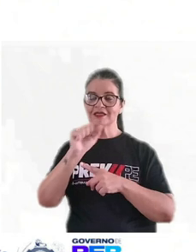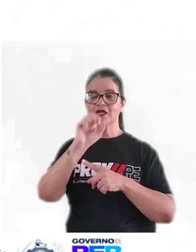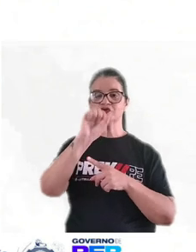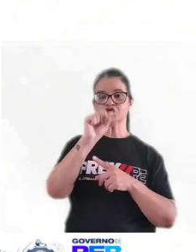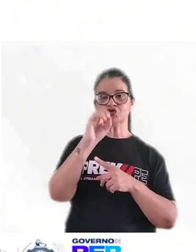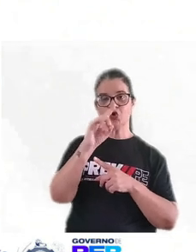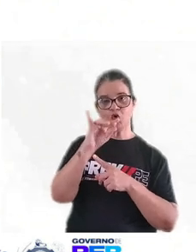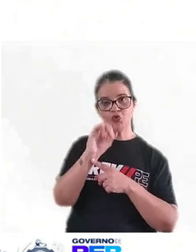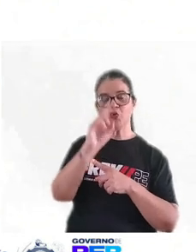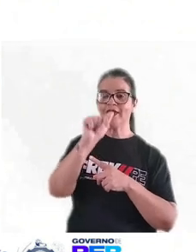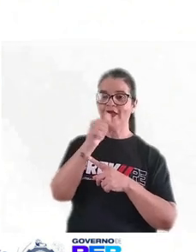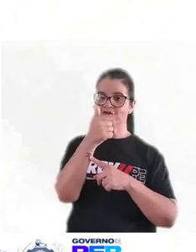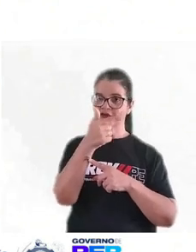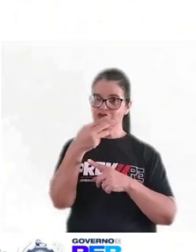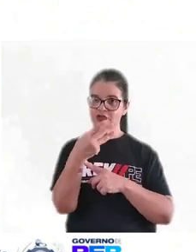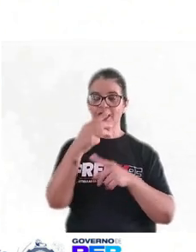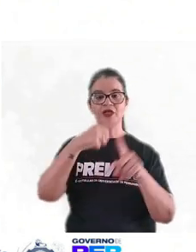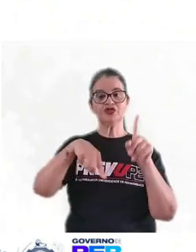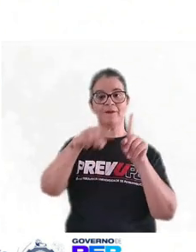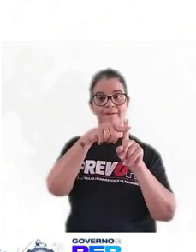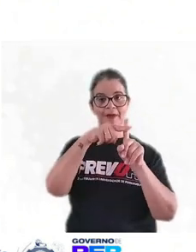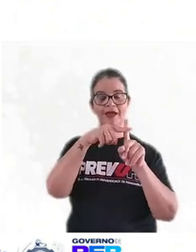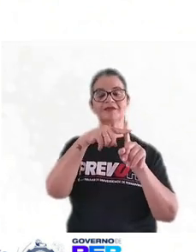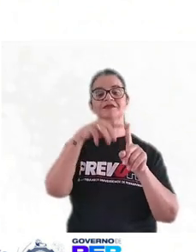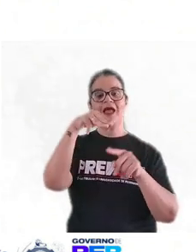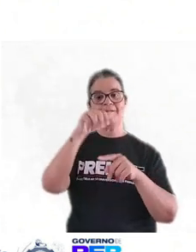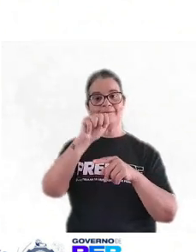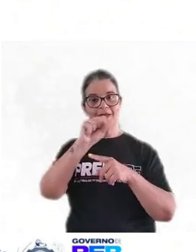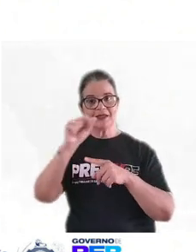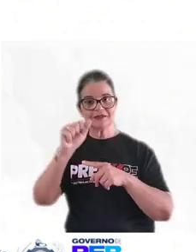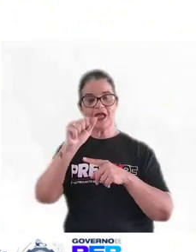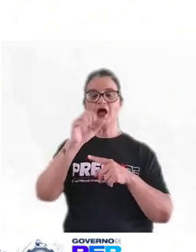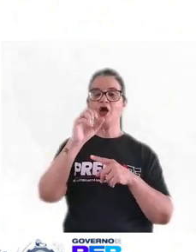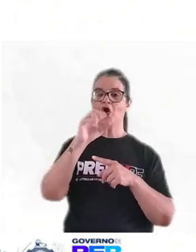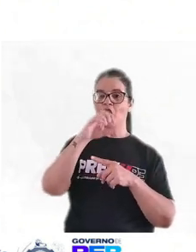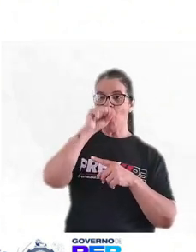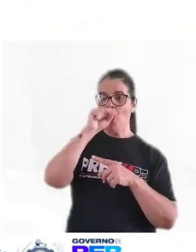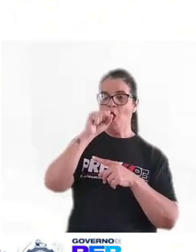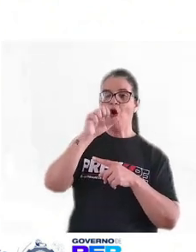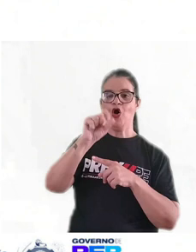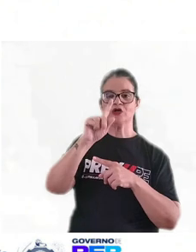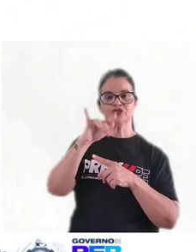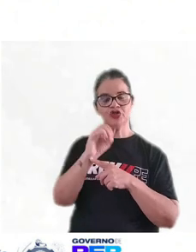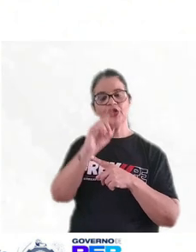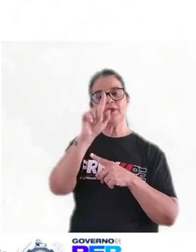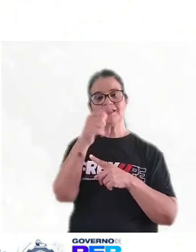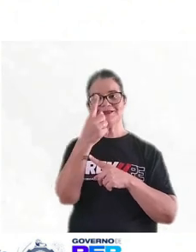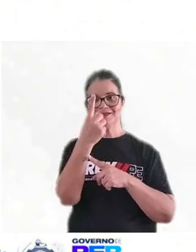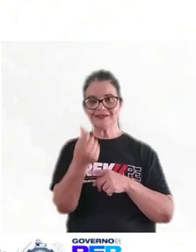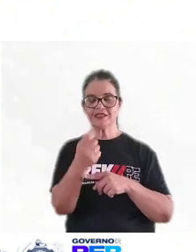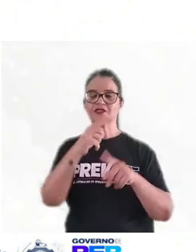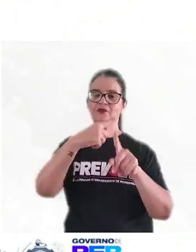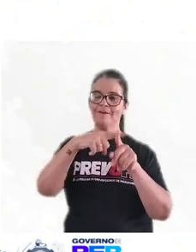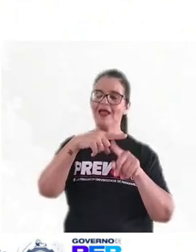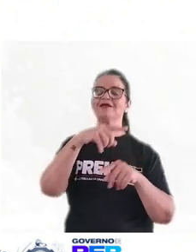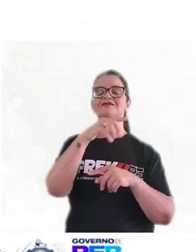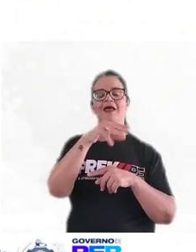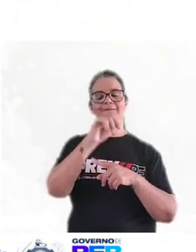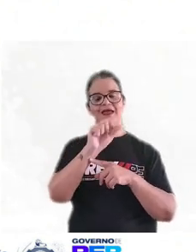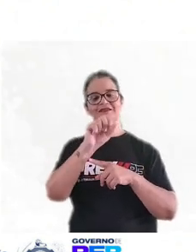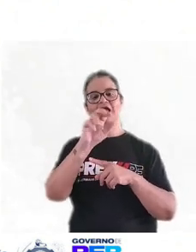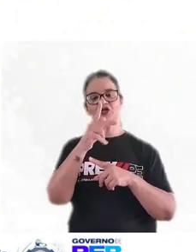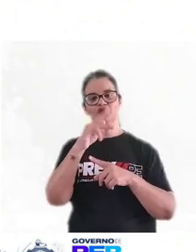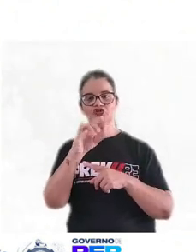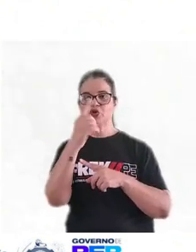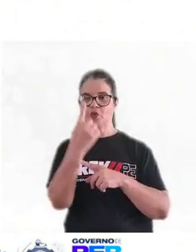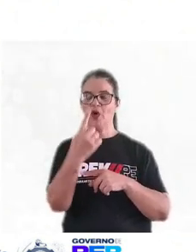soma da massa do sódio, que é 23, mais a massa do oxigênio, que é 16, mais a